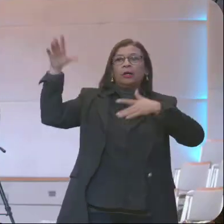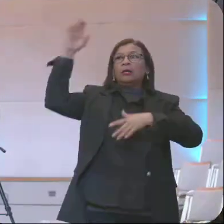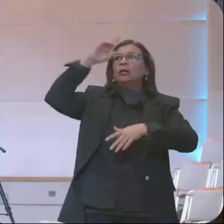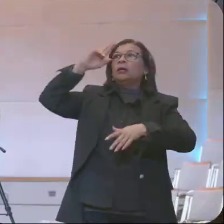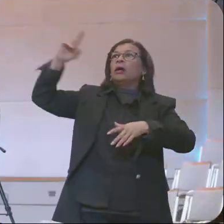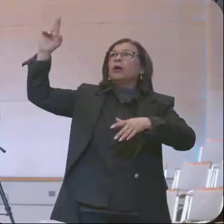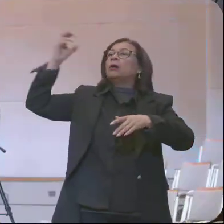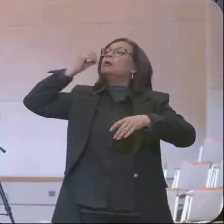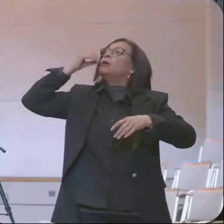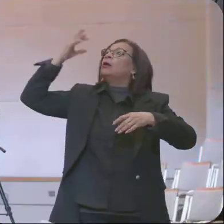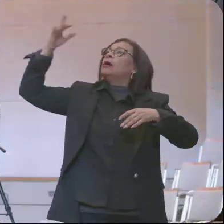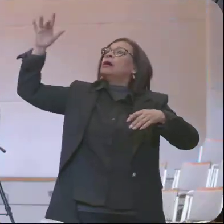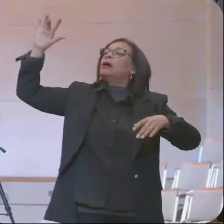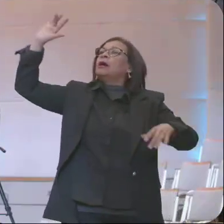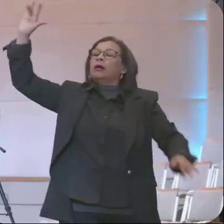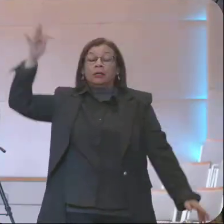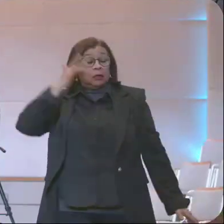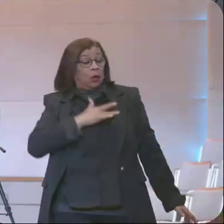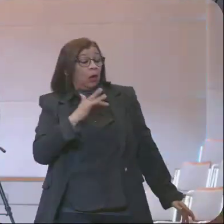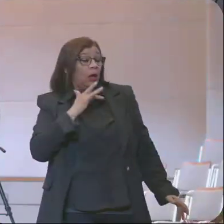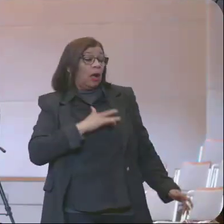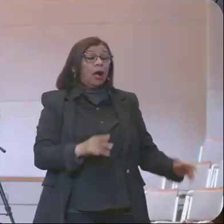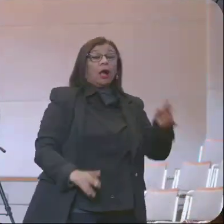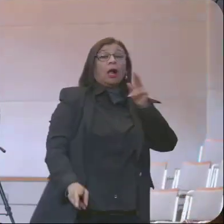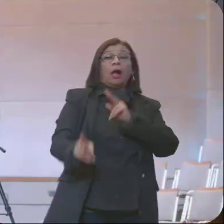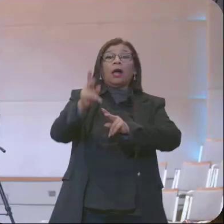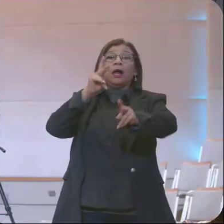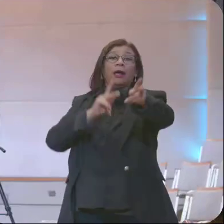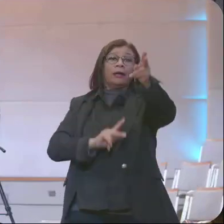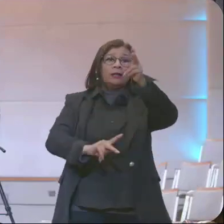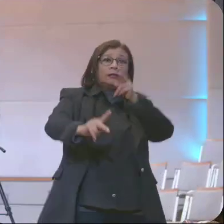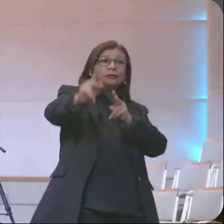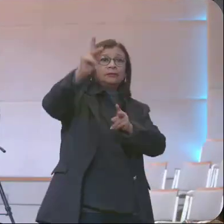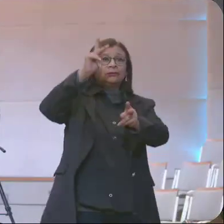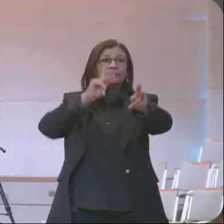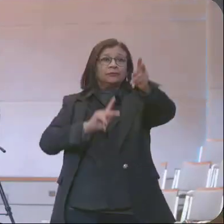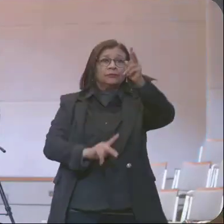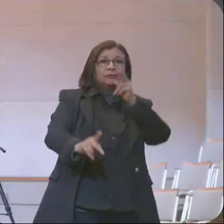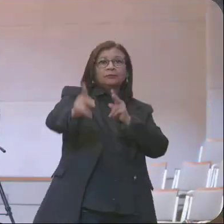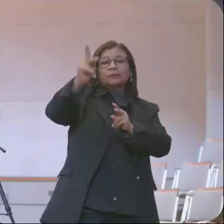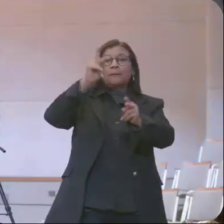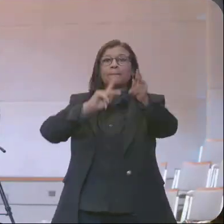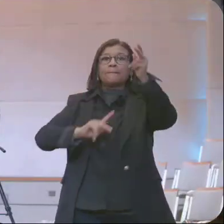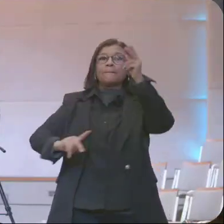Senhor, Tu és bom, Tua misericórdia é pra sempre.